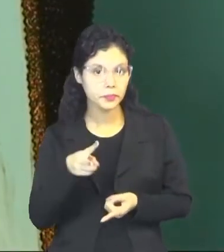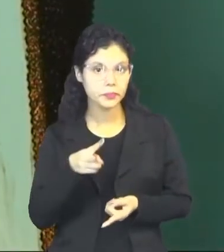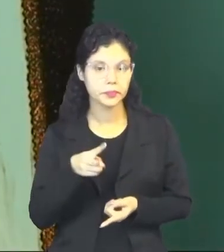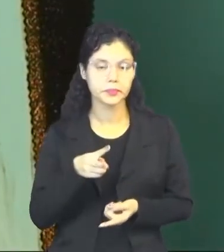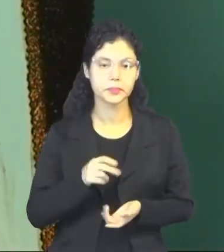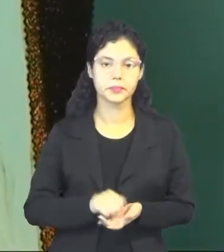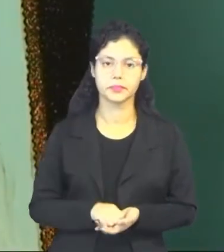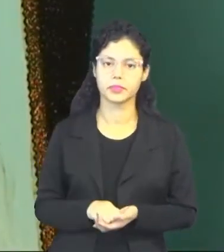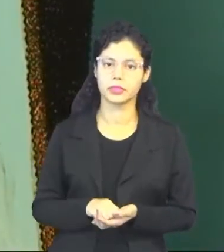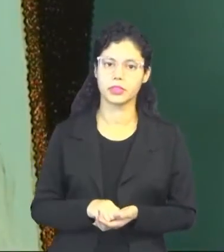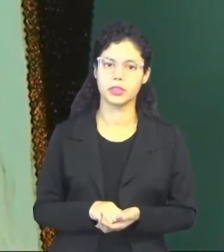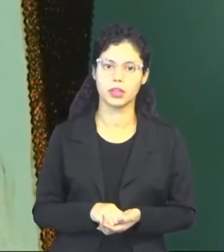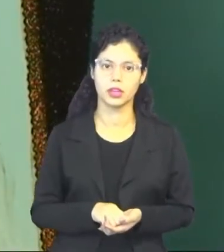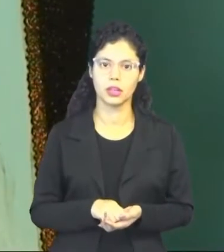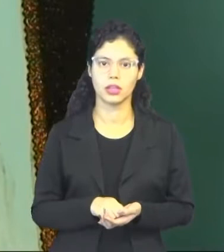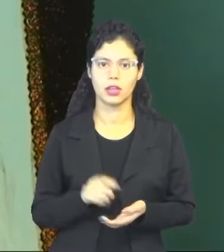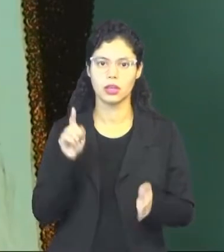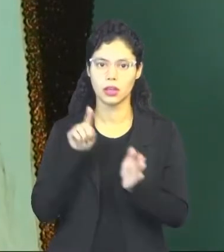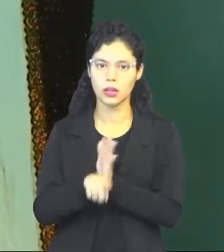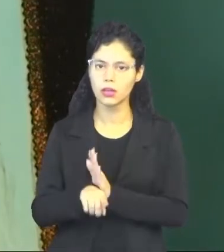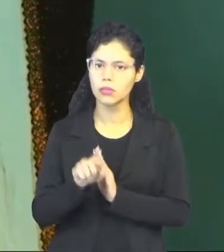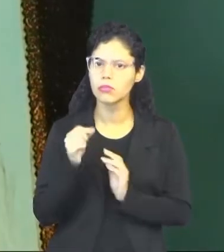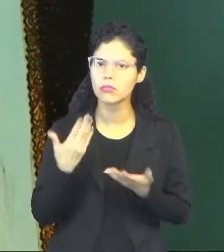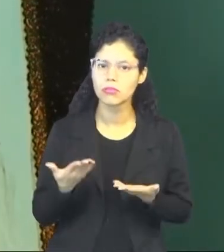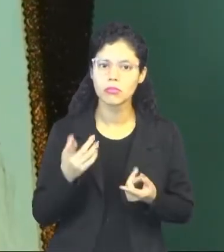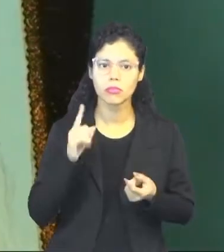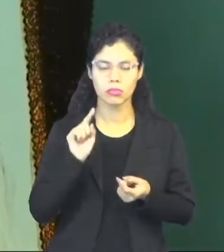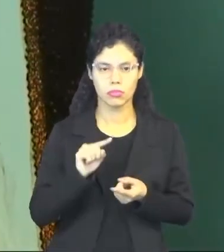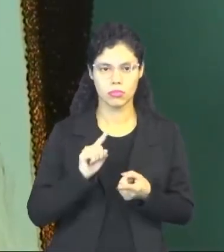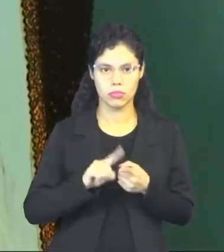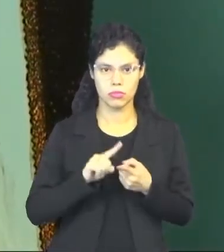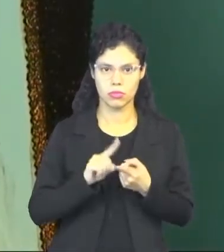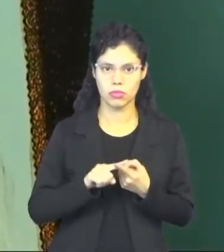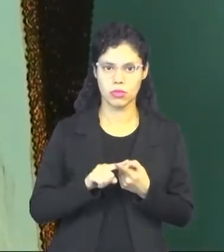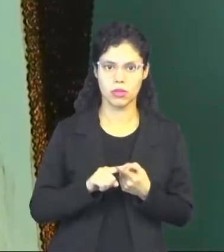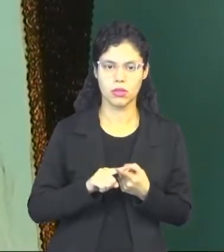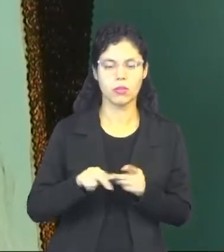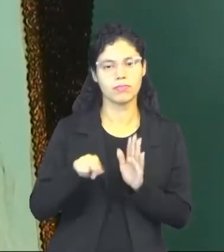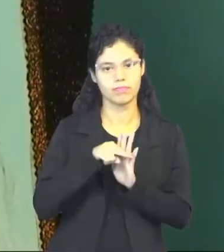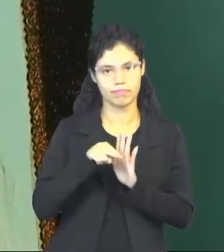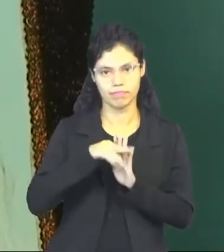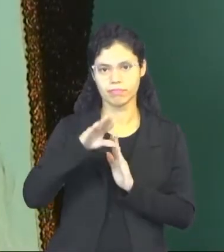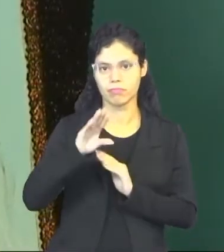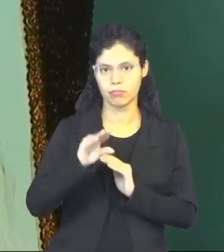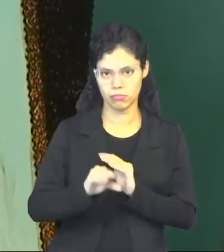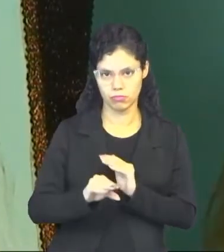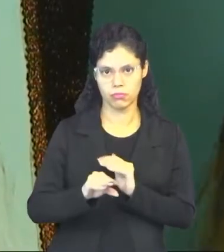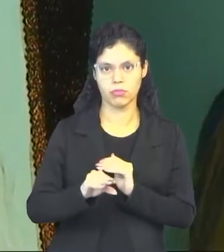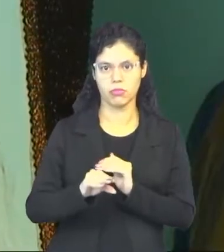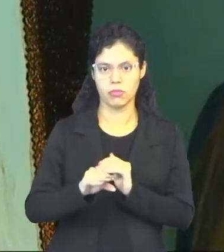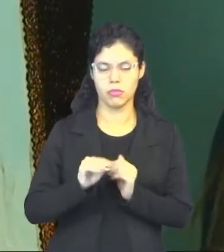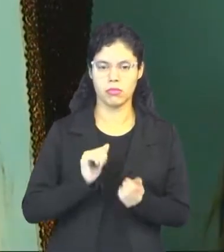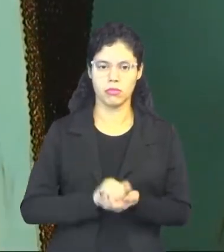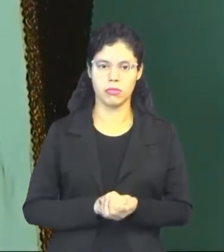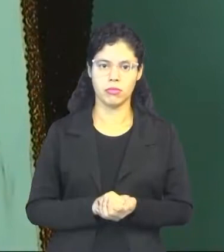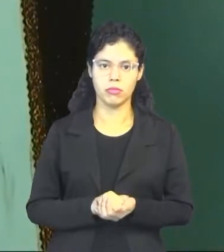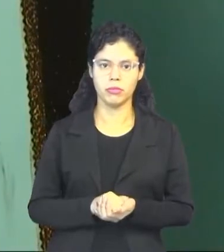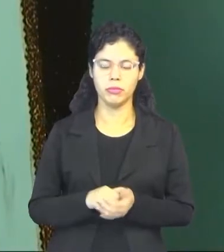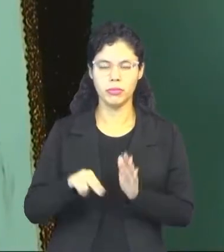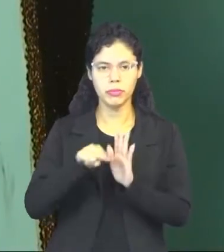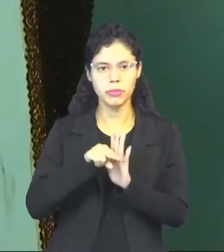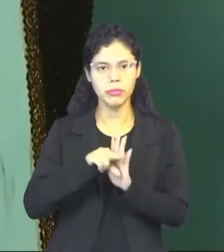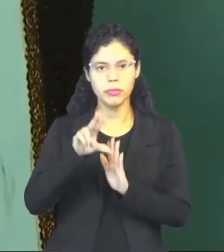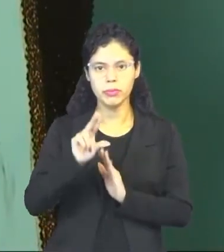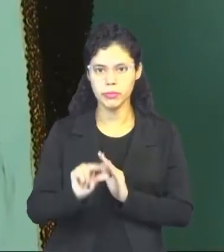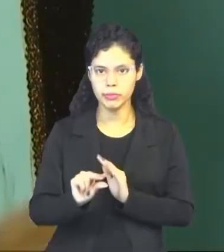momento é tenso. Por quê? Ele pergunta, ó, pela surpresa nas notas baixas, tá? O pai se surpreendeu por ele estar tirando